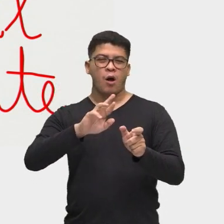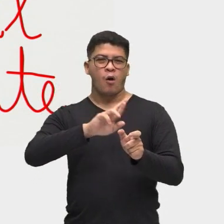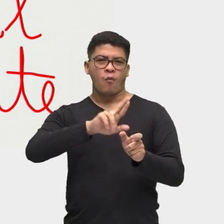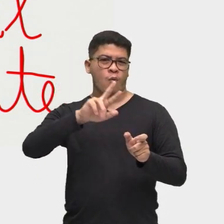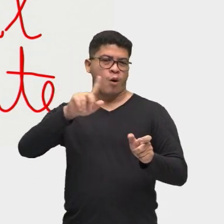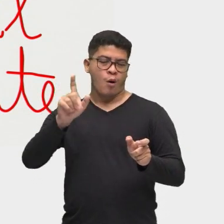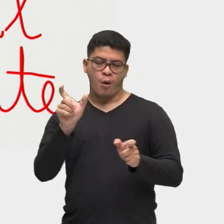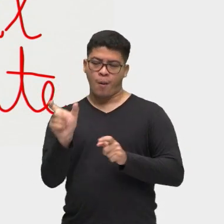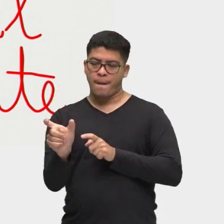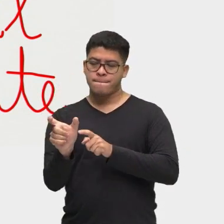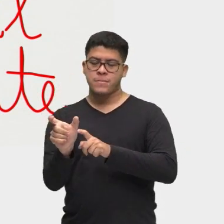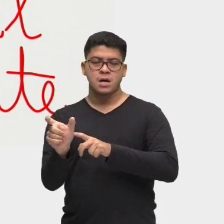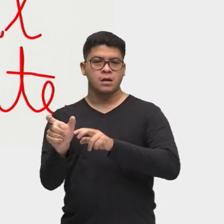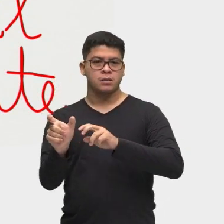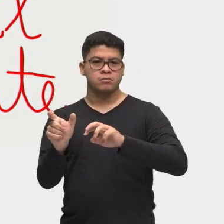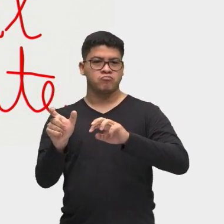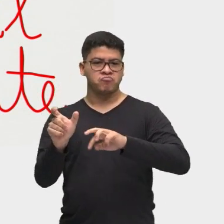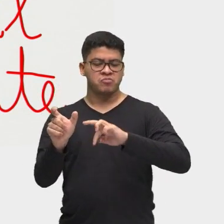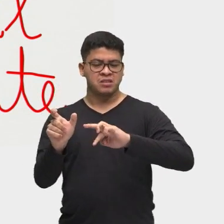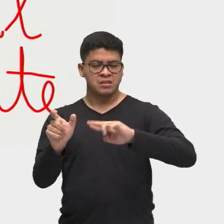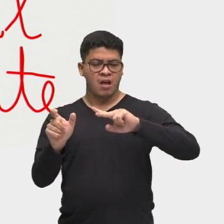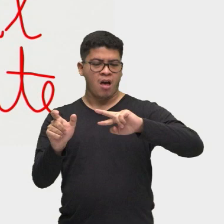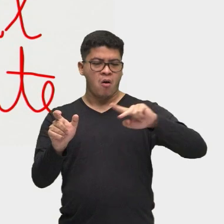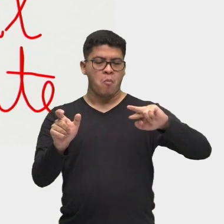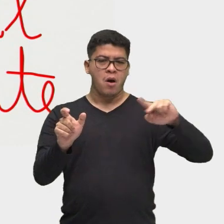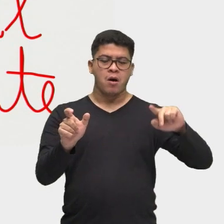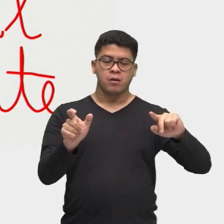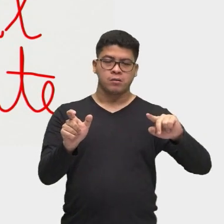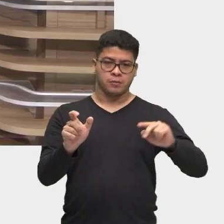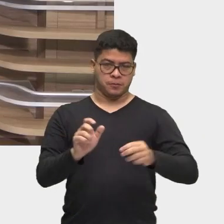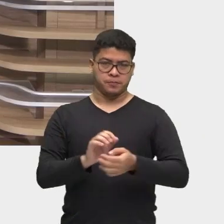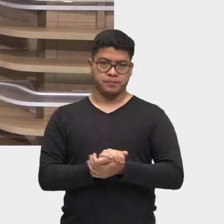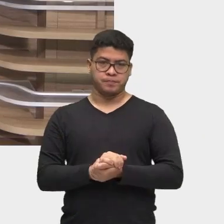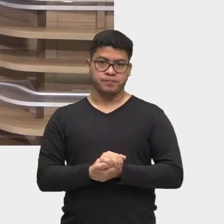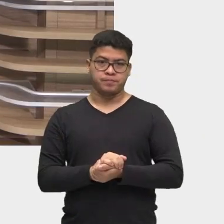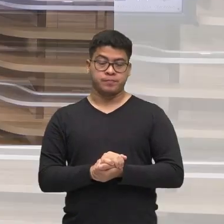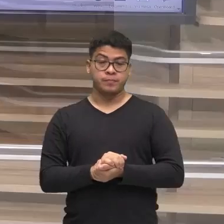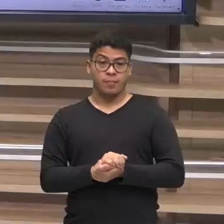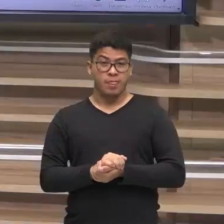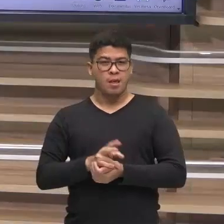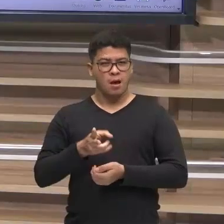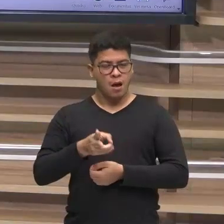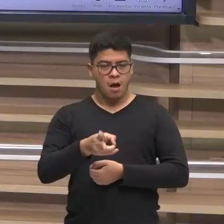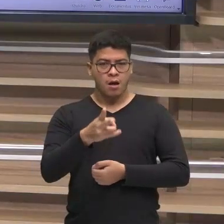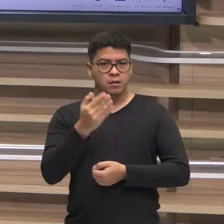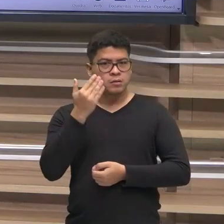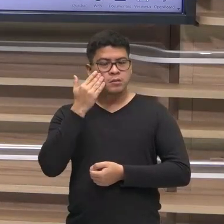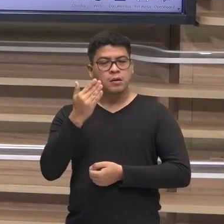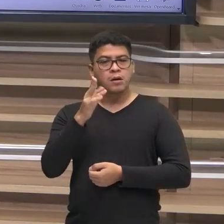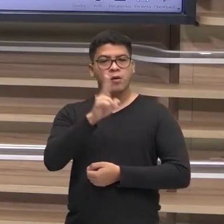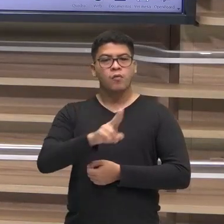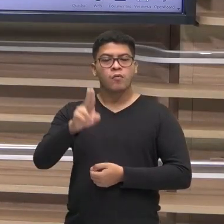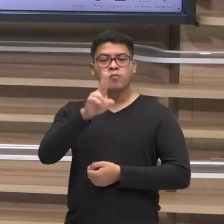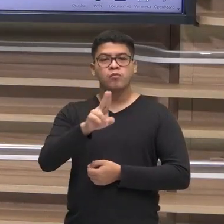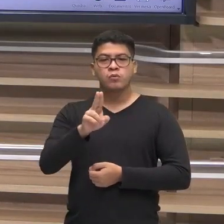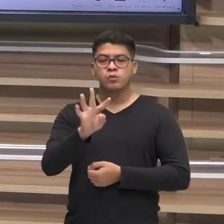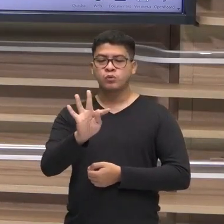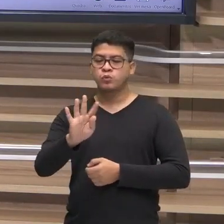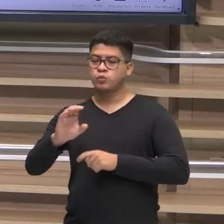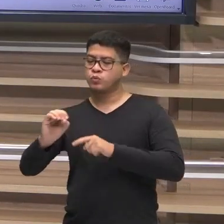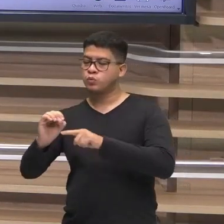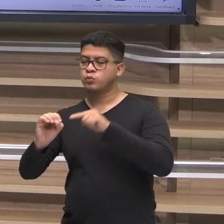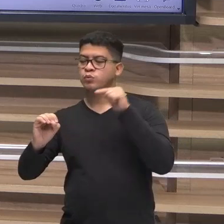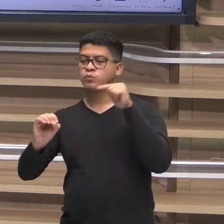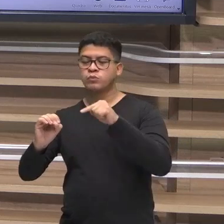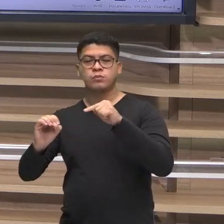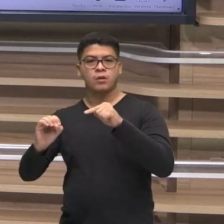nadar, pular, sorrir, tudo bem? Então, toda vez quando você usa esse verbo com o to na frente, você está